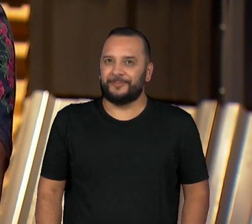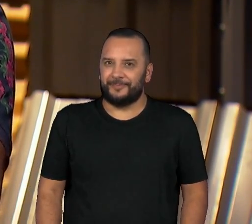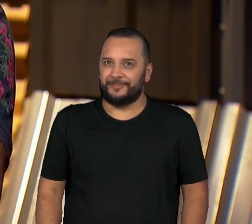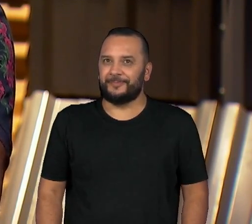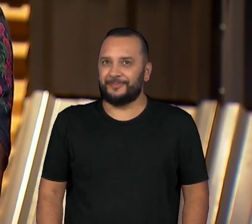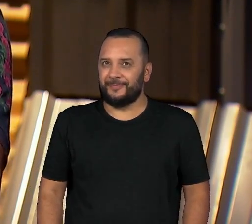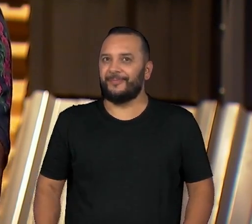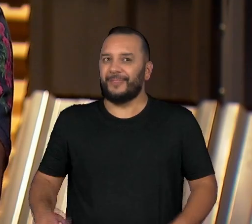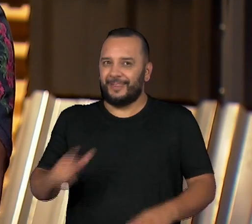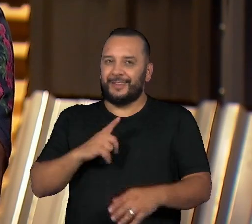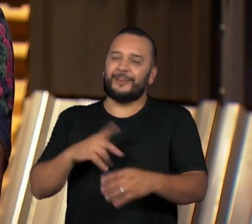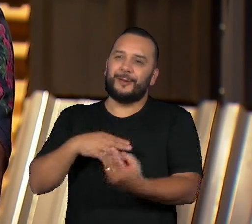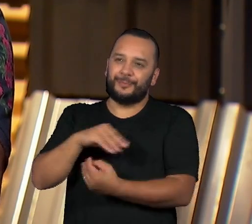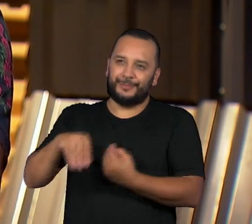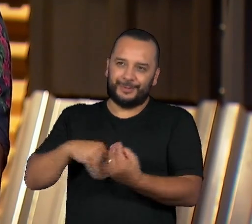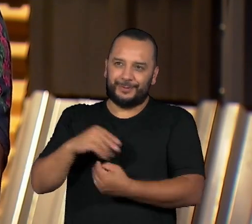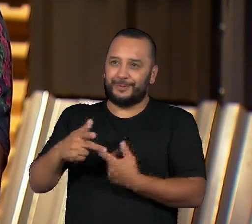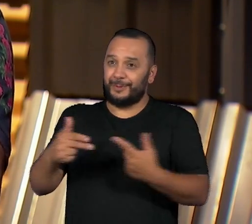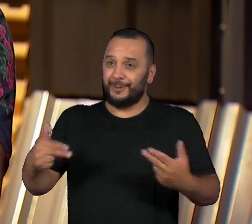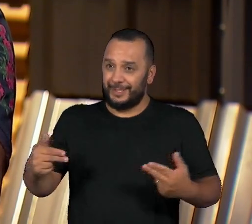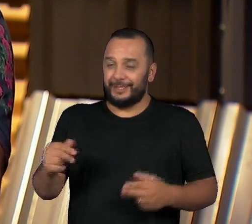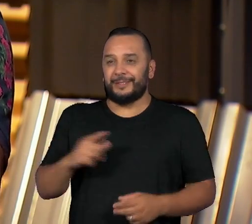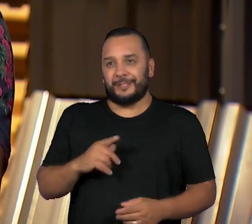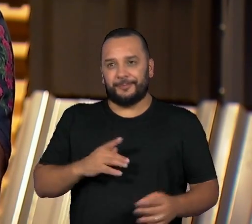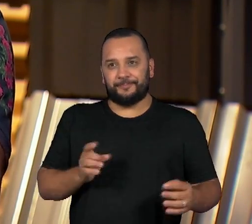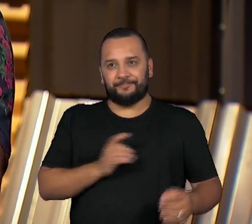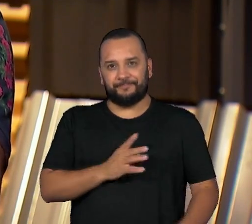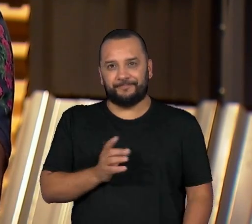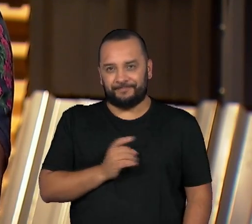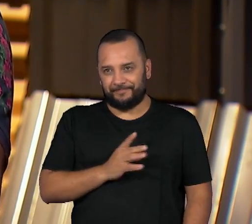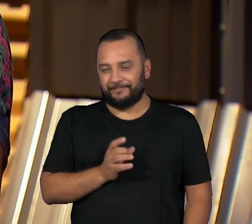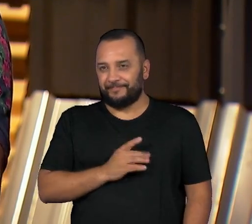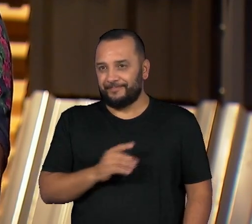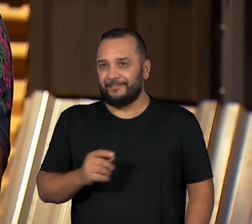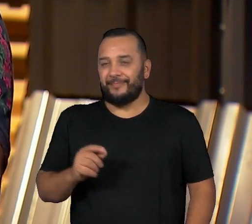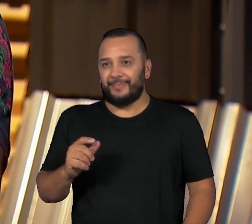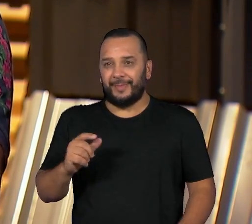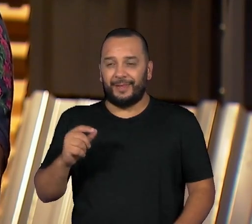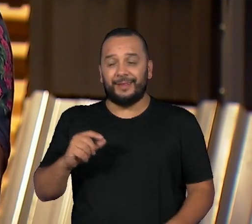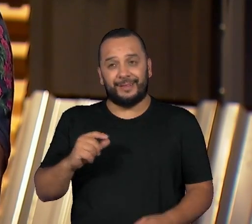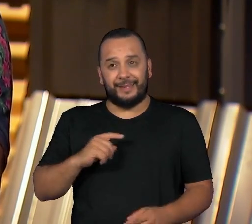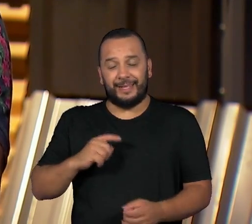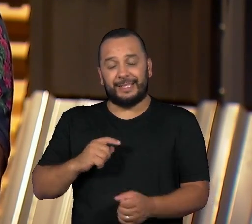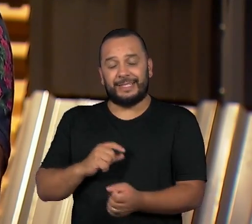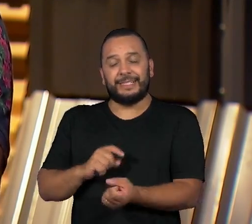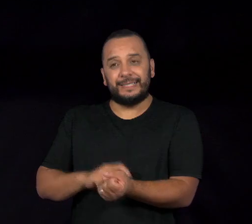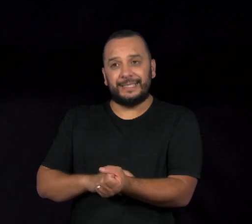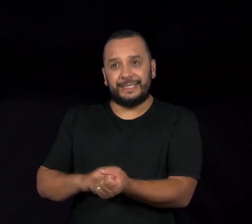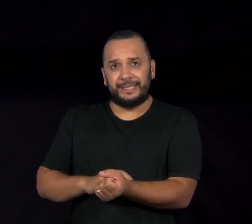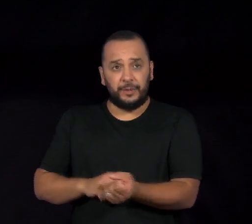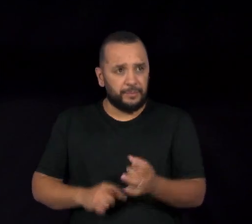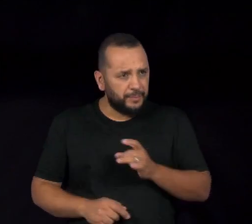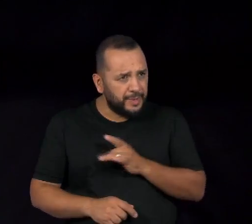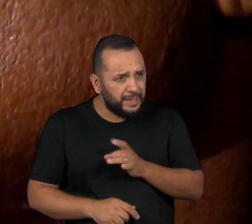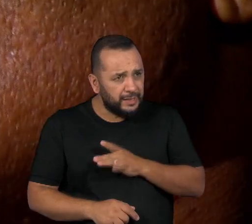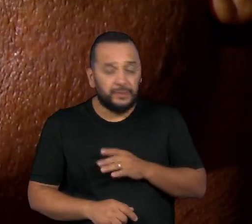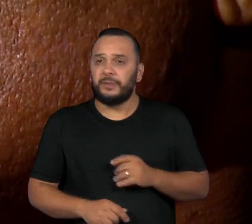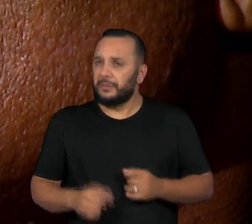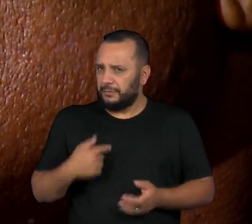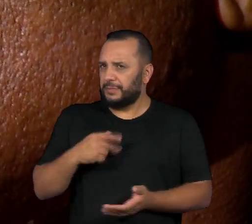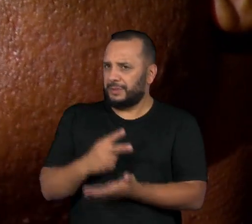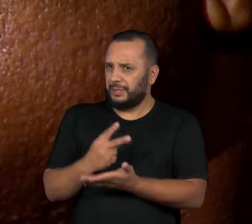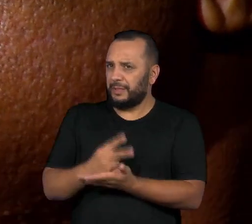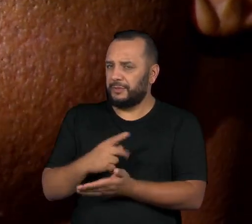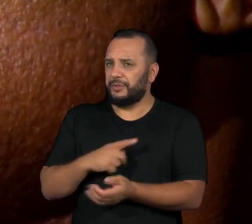É uma mistura de coisas, né? Medo, tensão. Medo? Medo. Eu sempre tive medo,